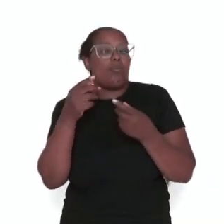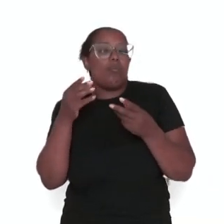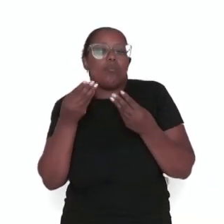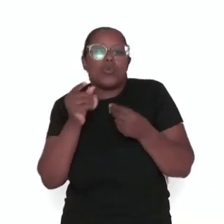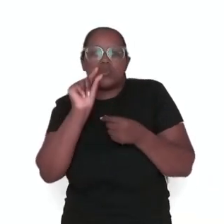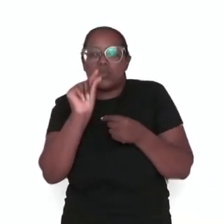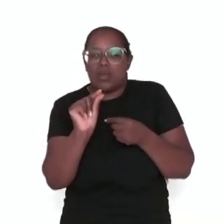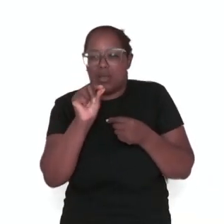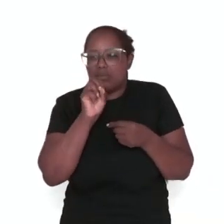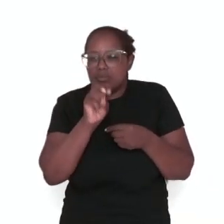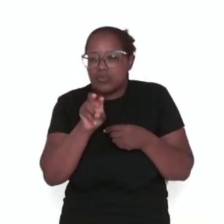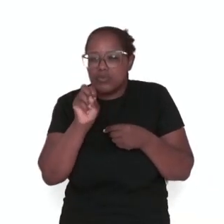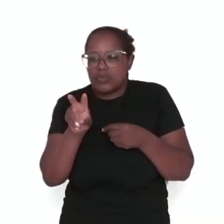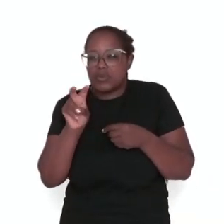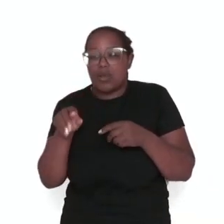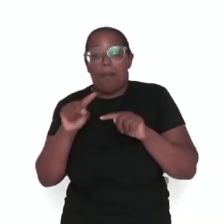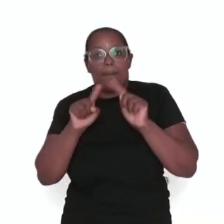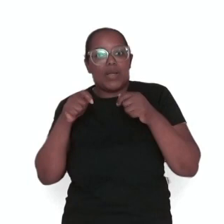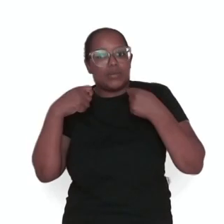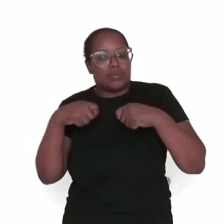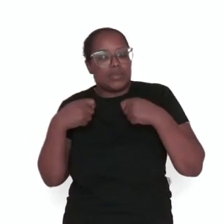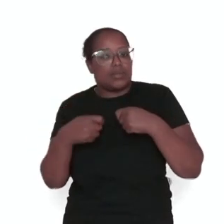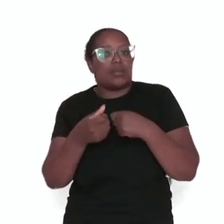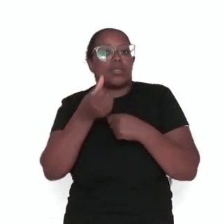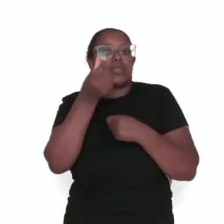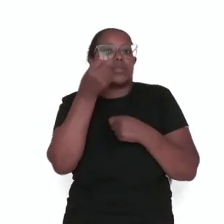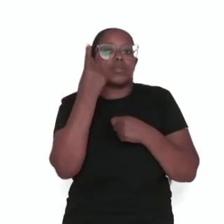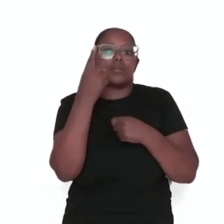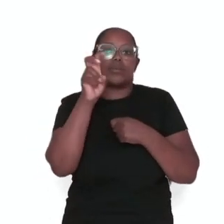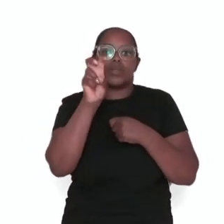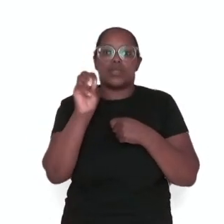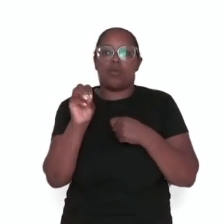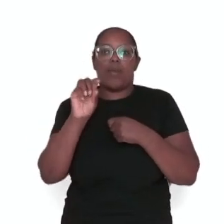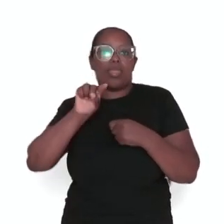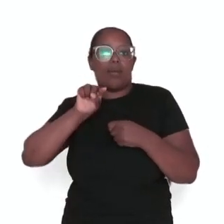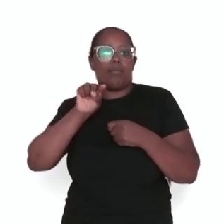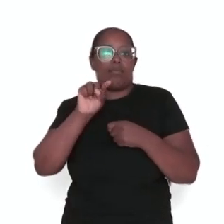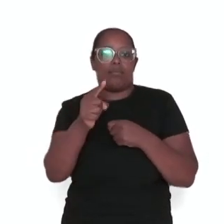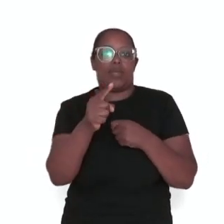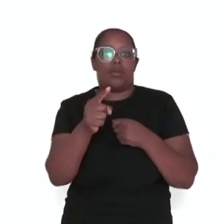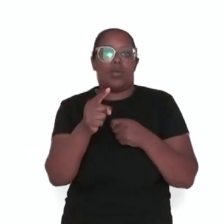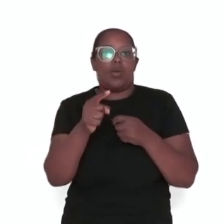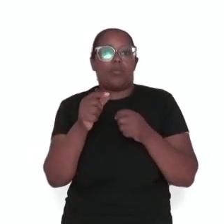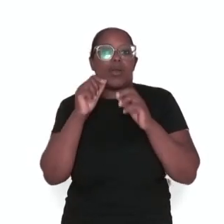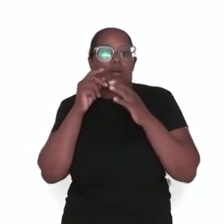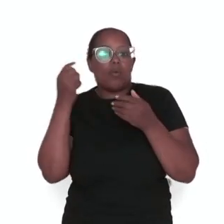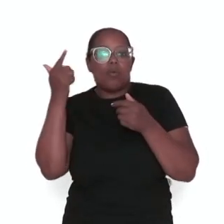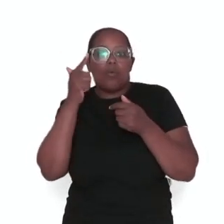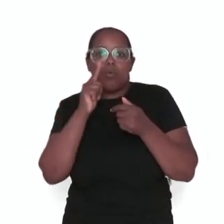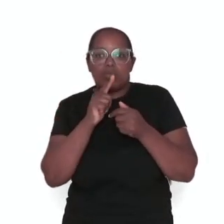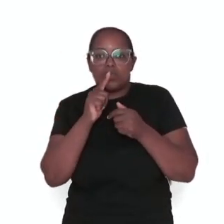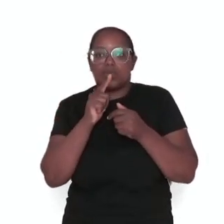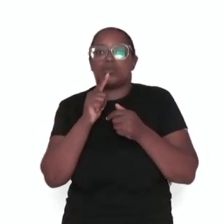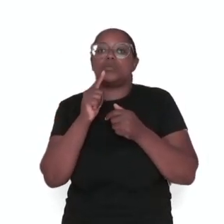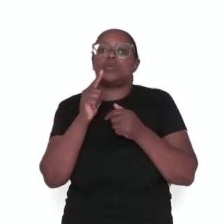seriam necessárias 150 mil delas para preencher uma única célula da